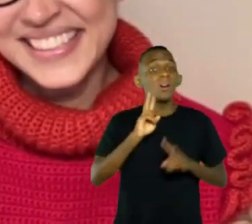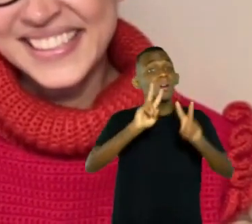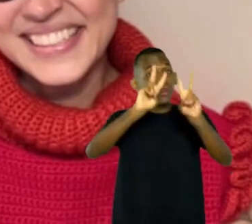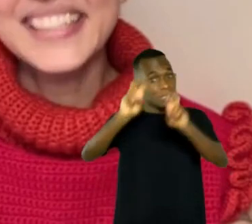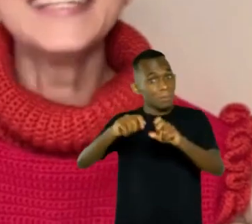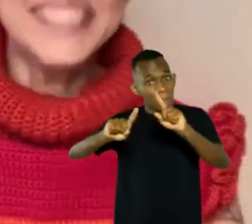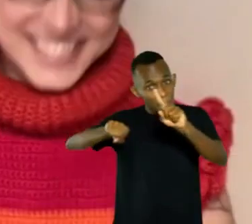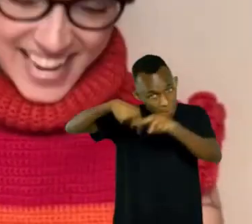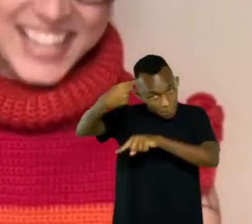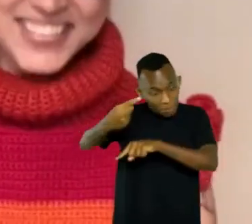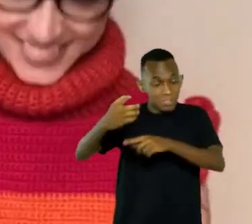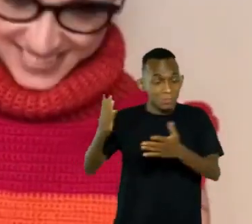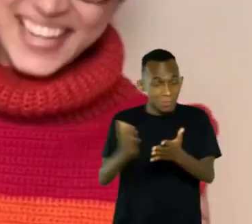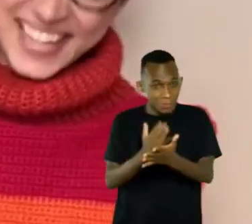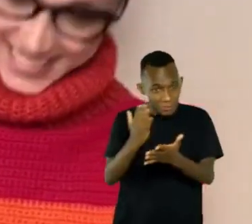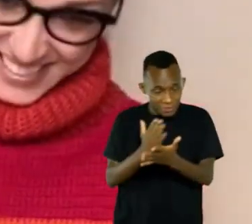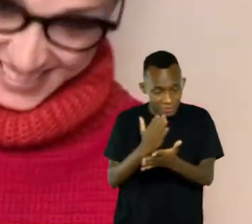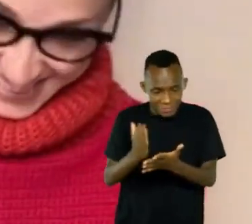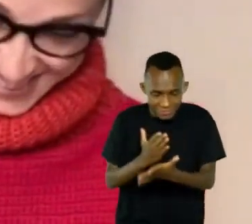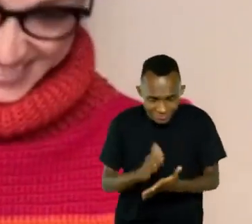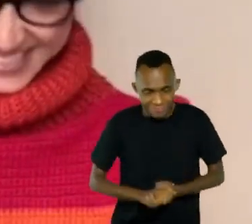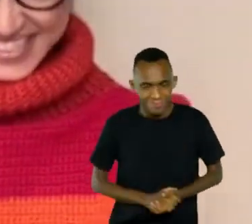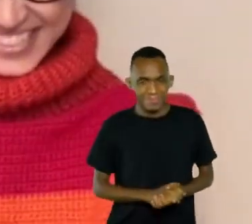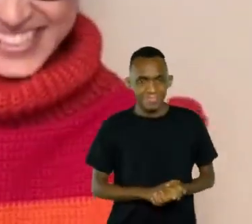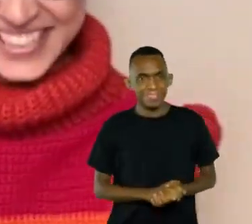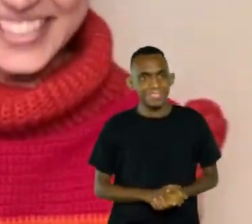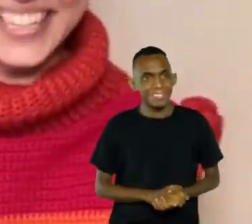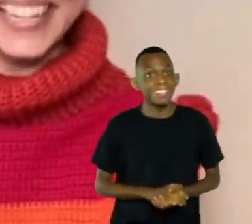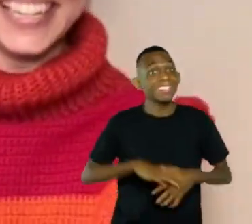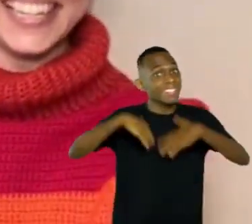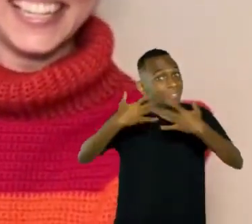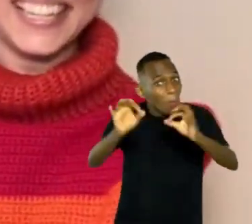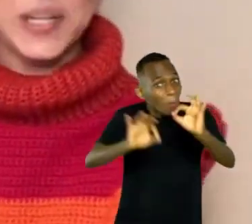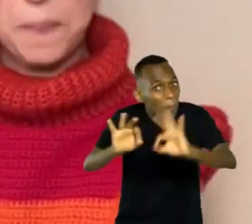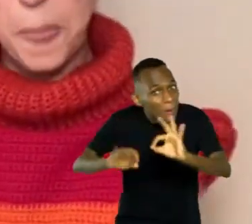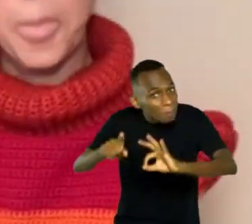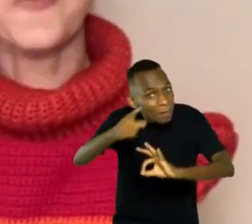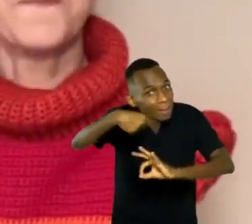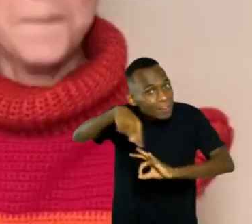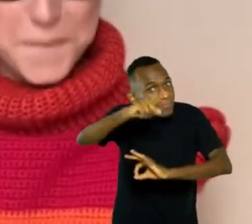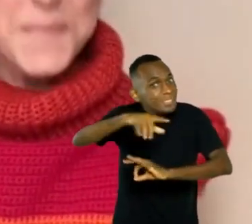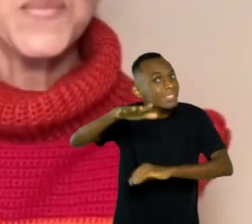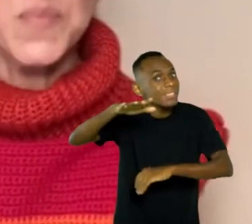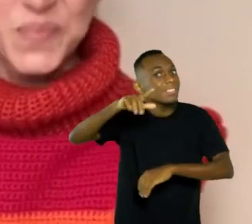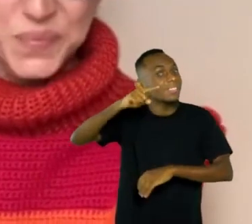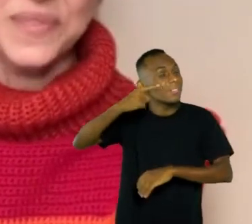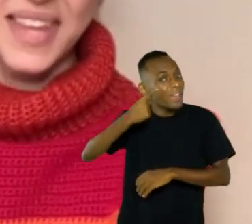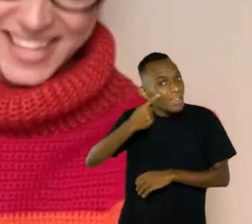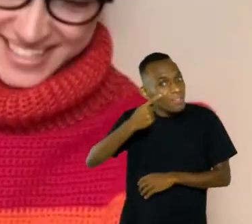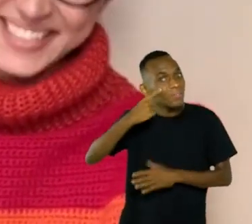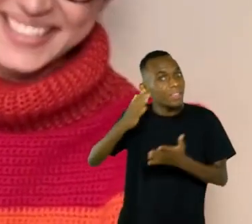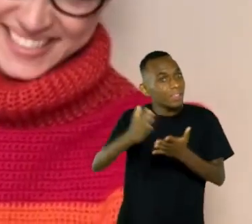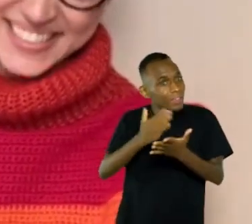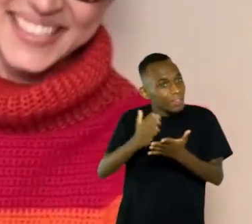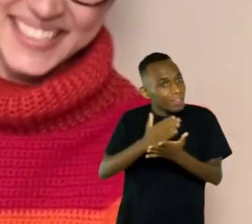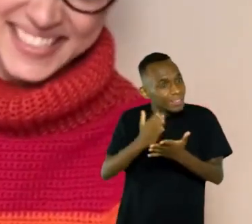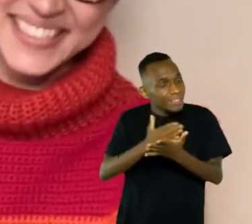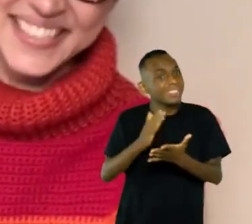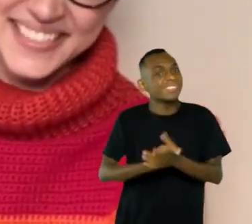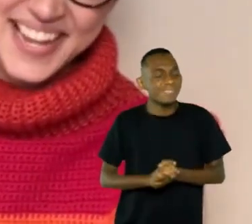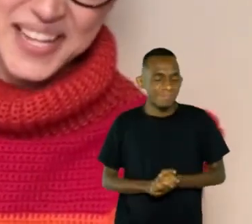livro, né? Já deu spoiler. Exato. Então, gente, preparem, depois ela tem muito mais para falar sobre isso, a gente volta no Sempre um Papo para falar